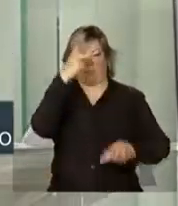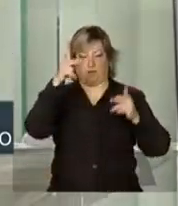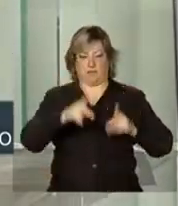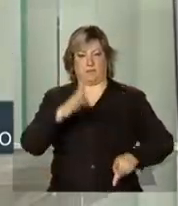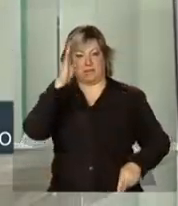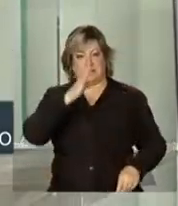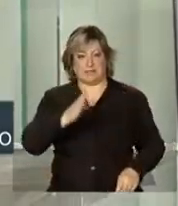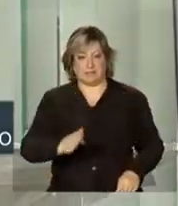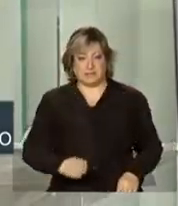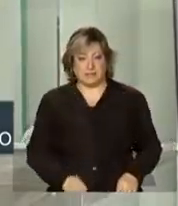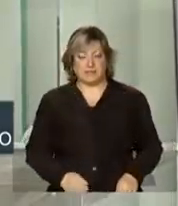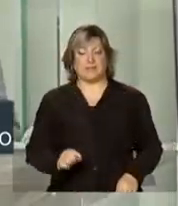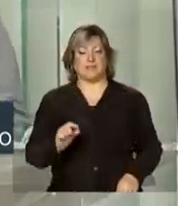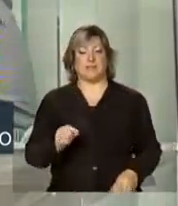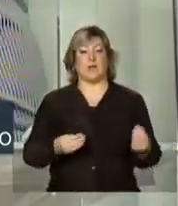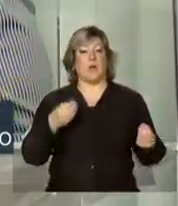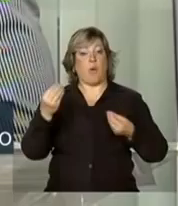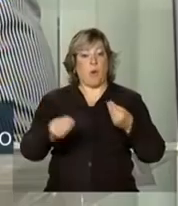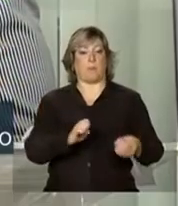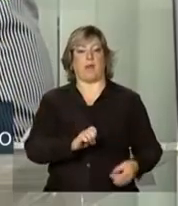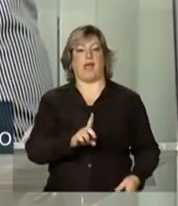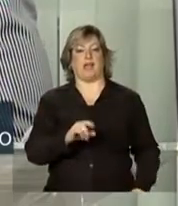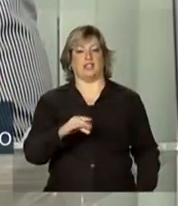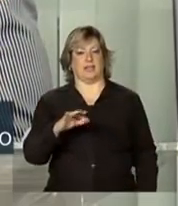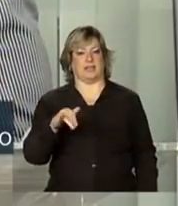brasileira em formas digitais.